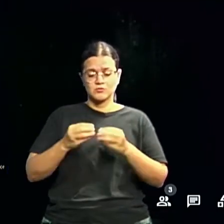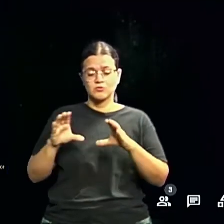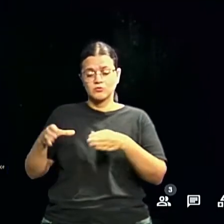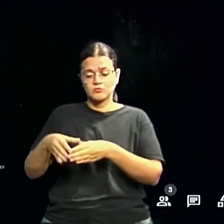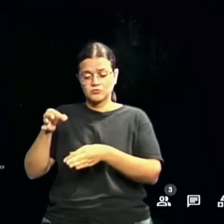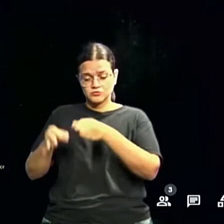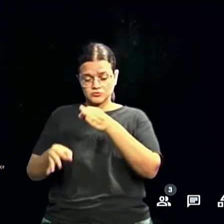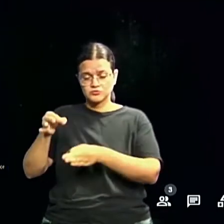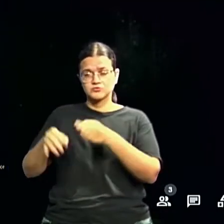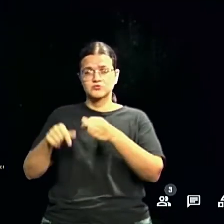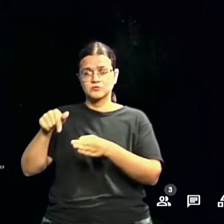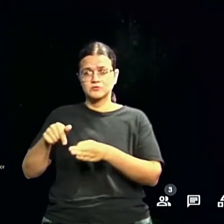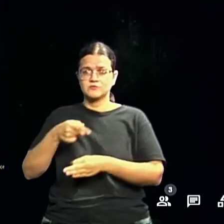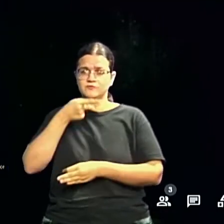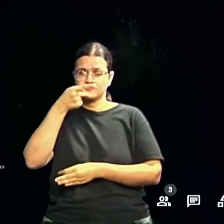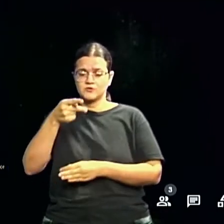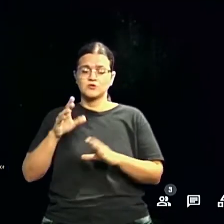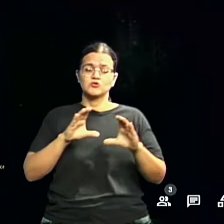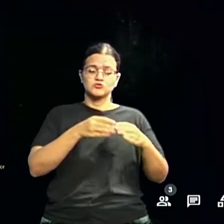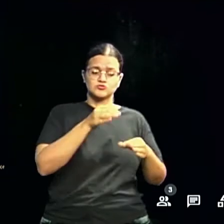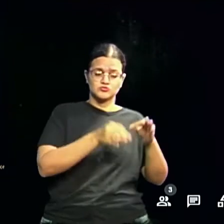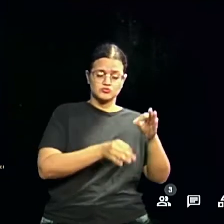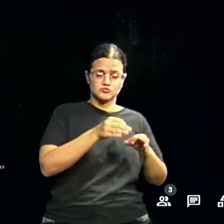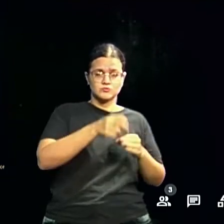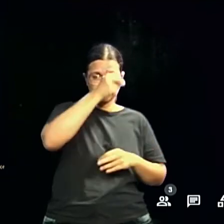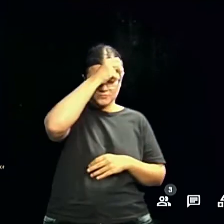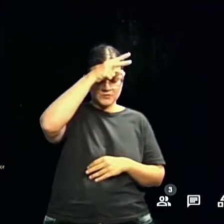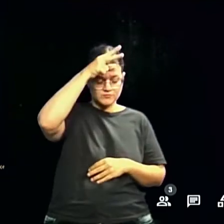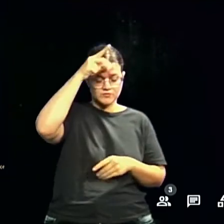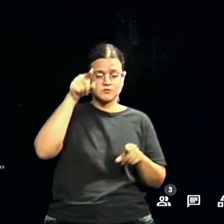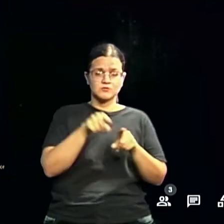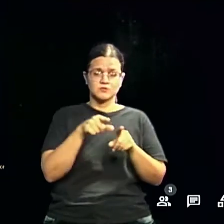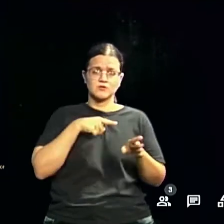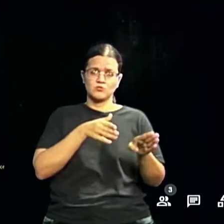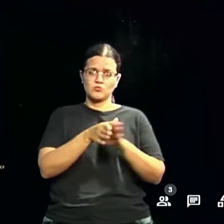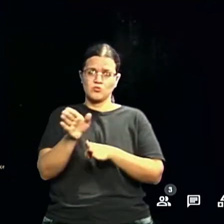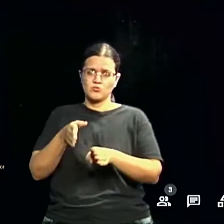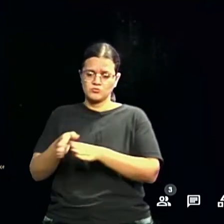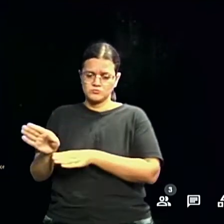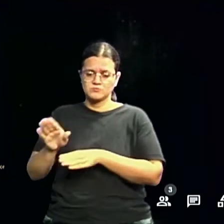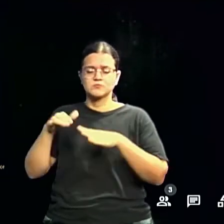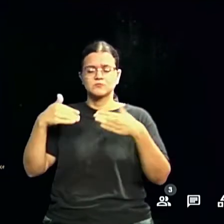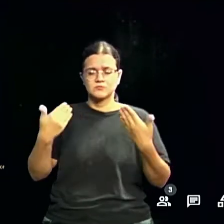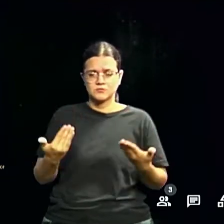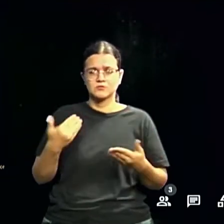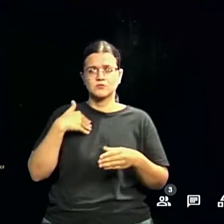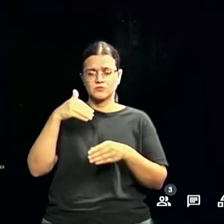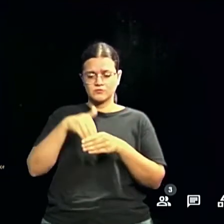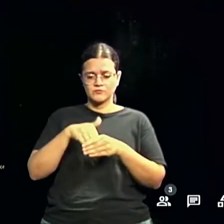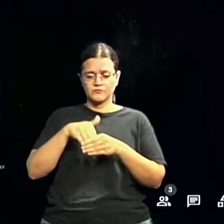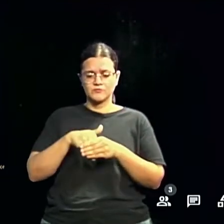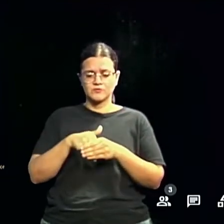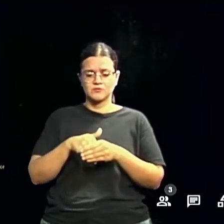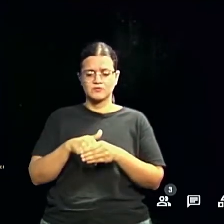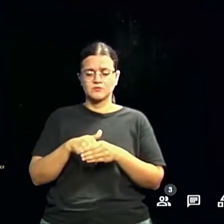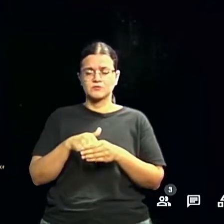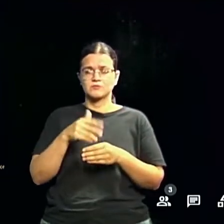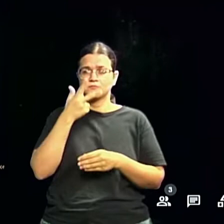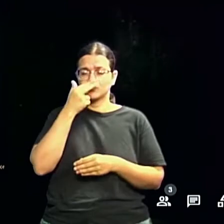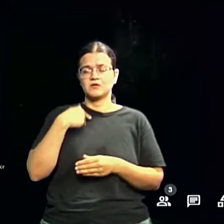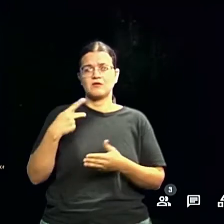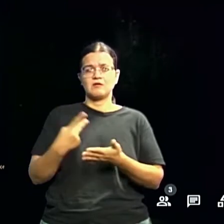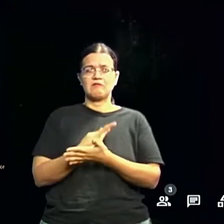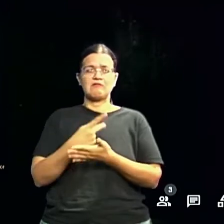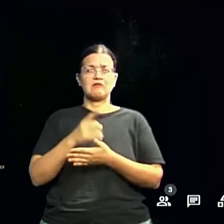Procuradoria da Casa, a Procuradoria da Prefeitura aconselhou. Então é muito da questão de